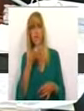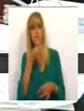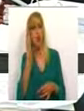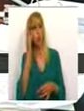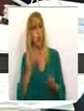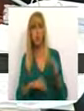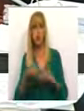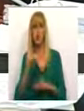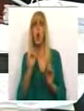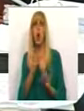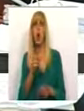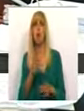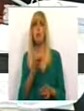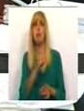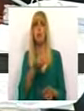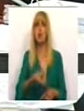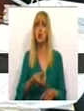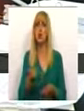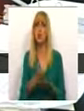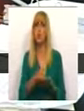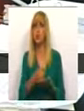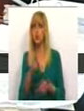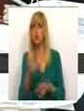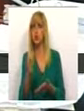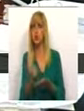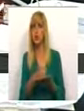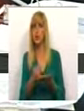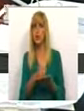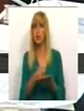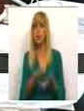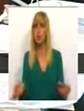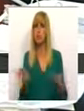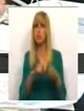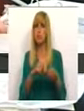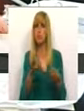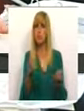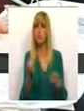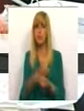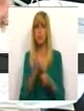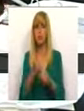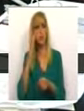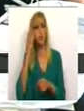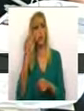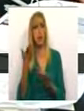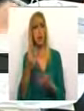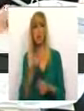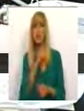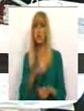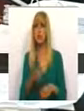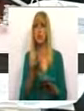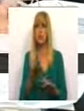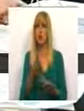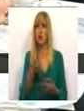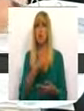número superior a 69 funcionários, os funcionários afetos aos serviços externos de vistos, cerca de